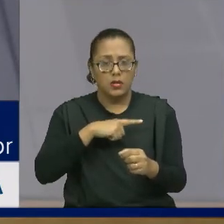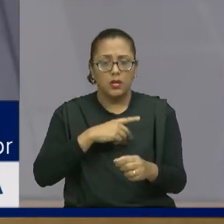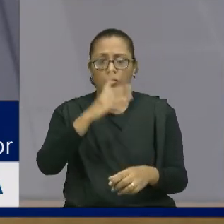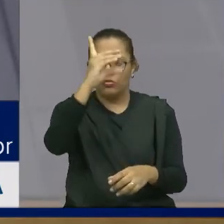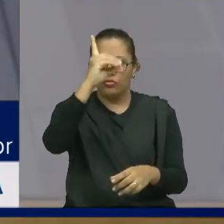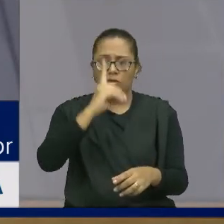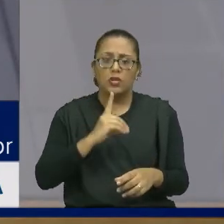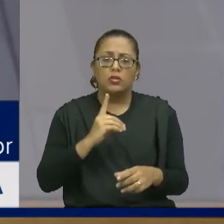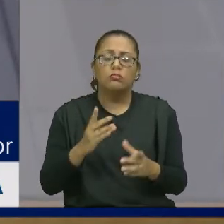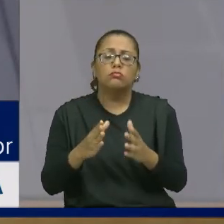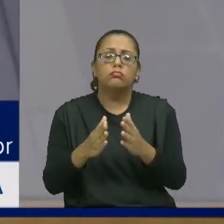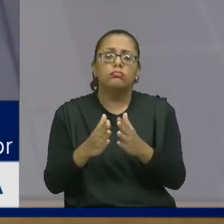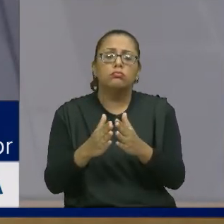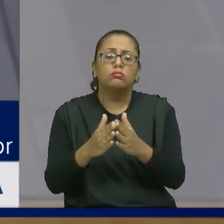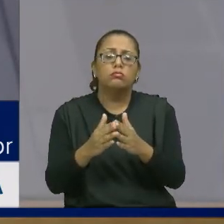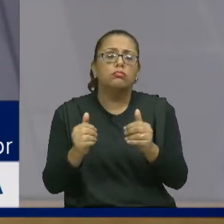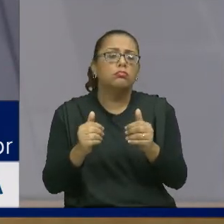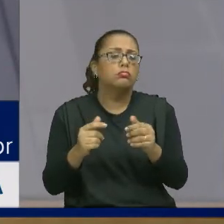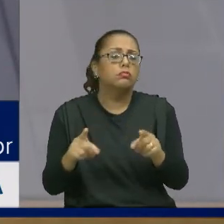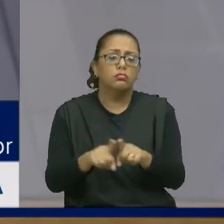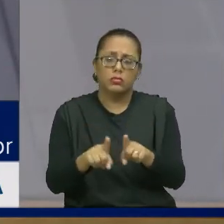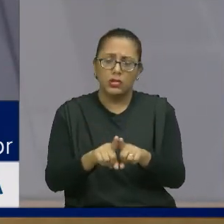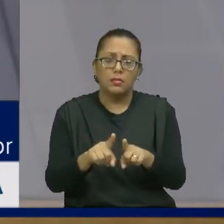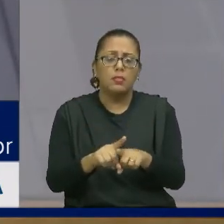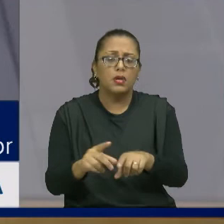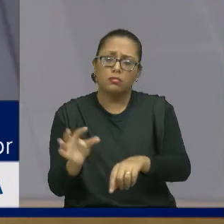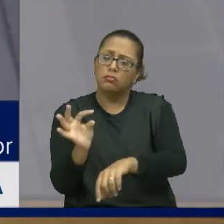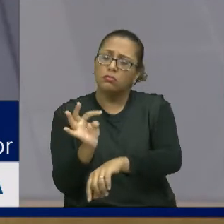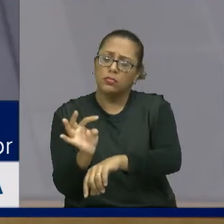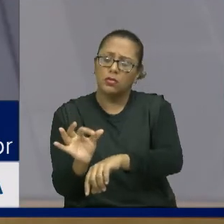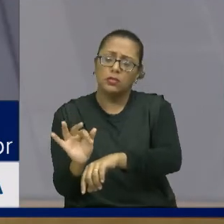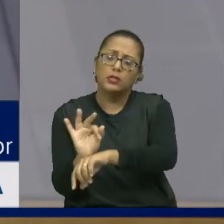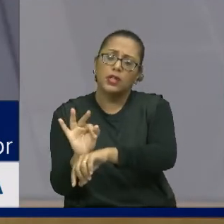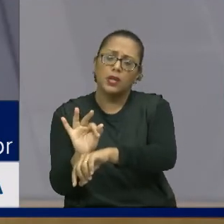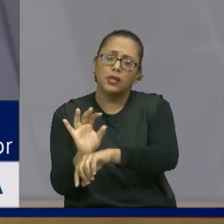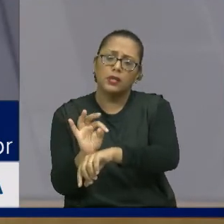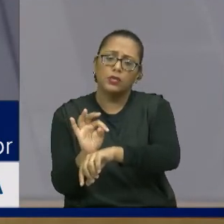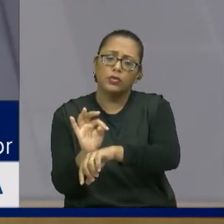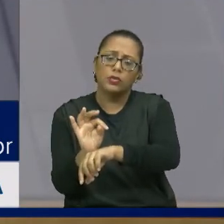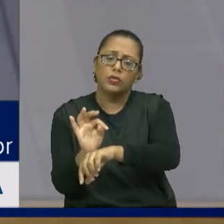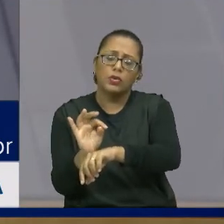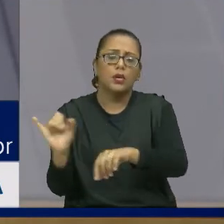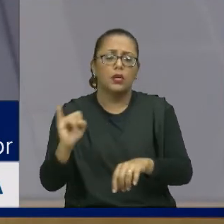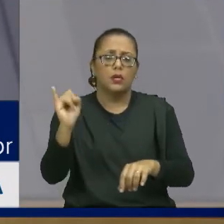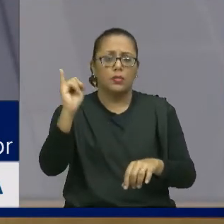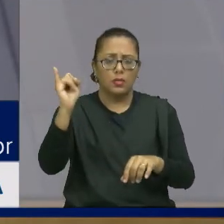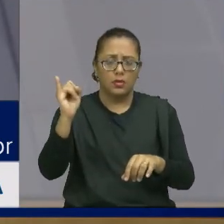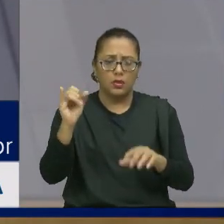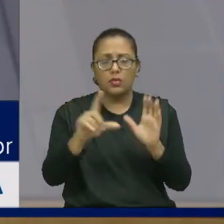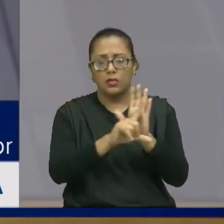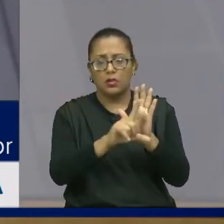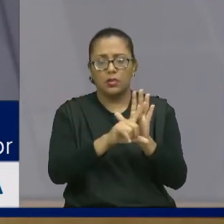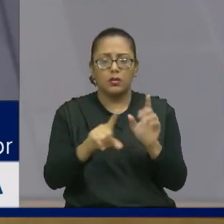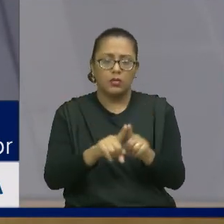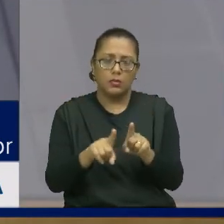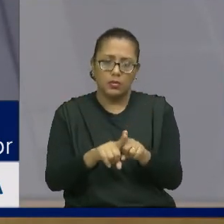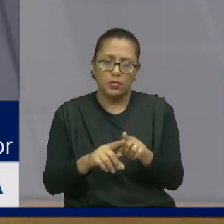de petição com decisões técnicas e legais, podendo enumerar os ganhos da seguinte